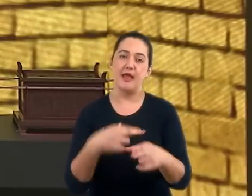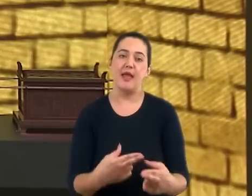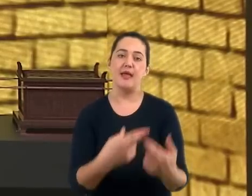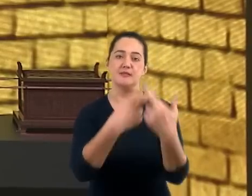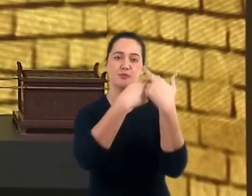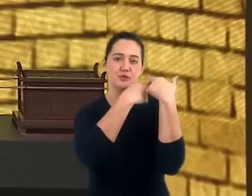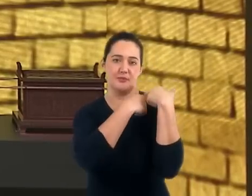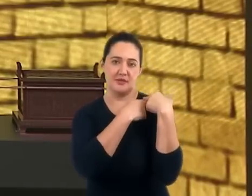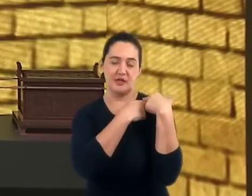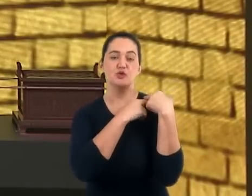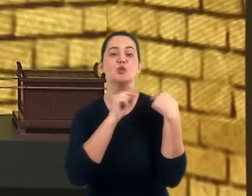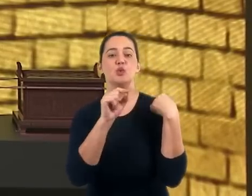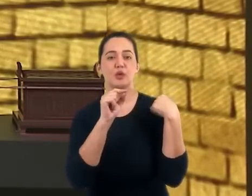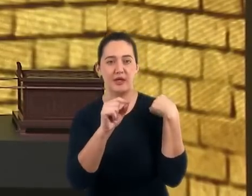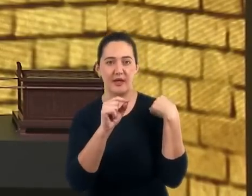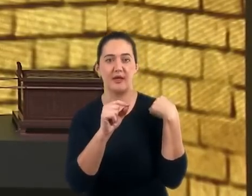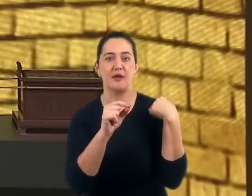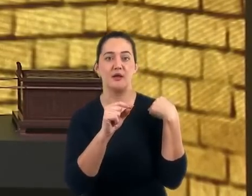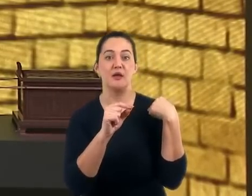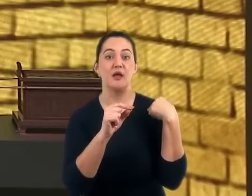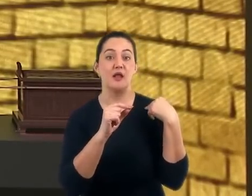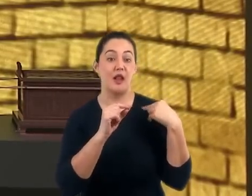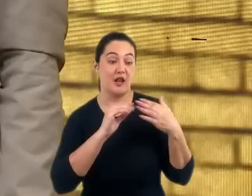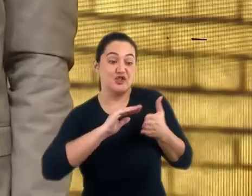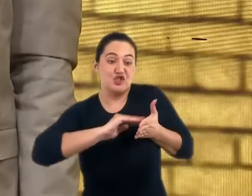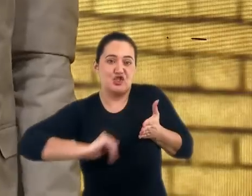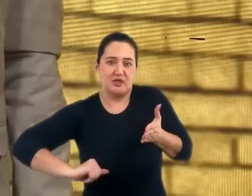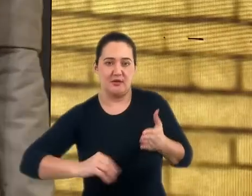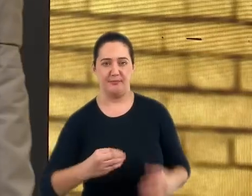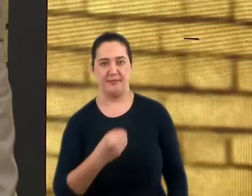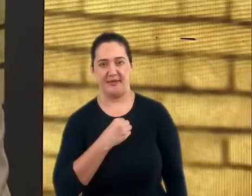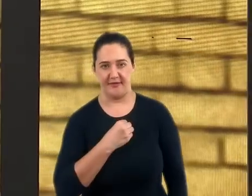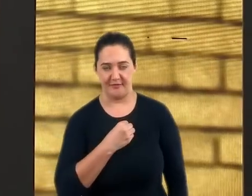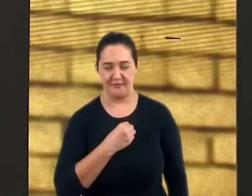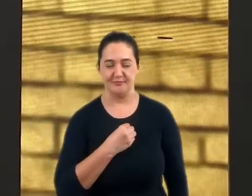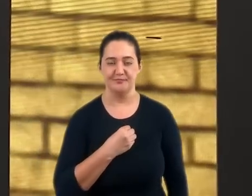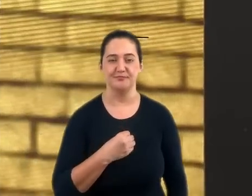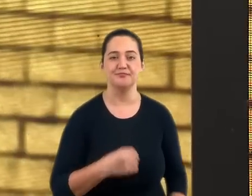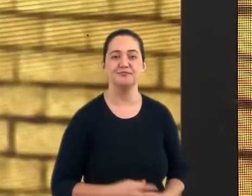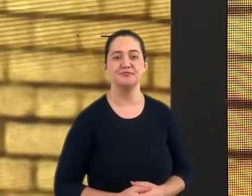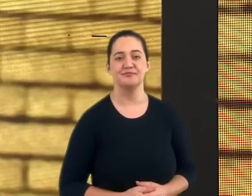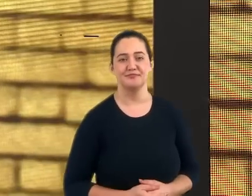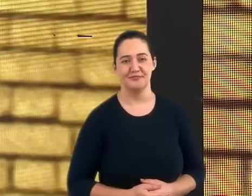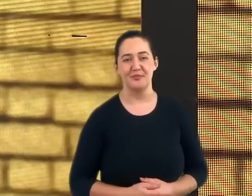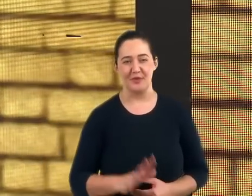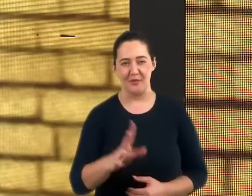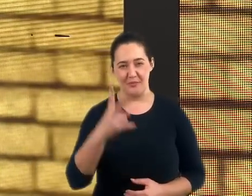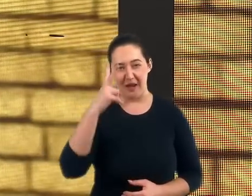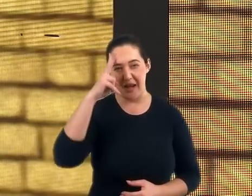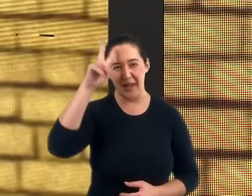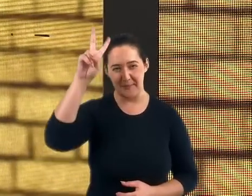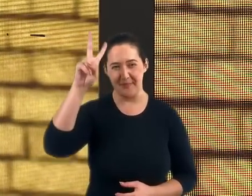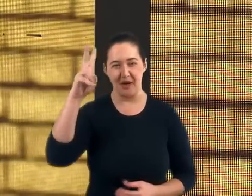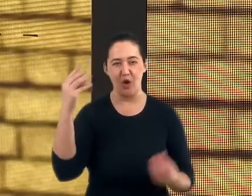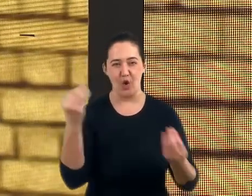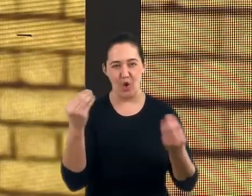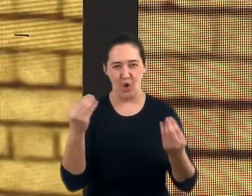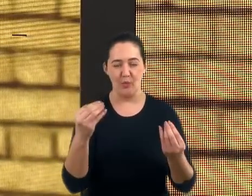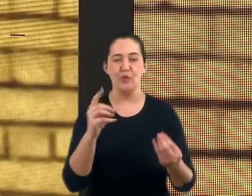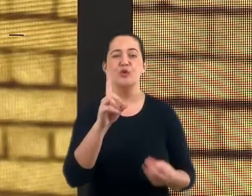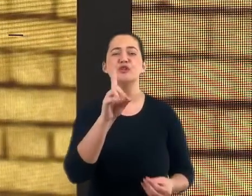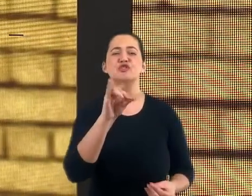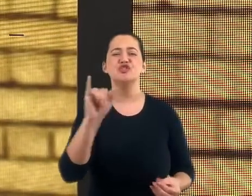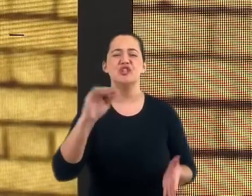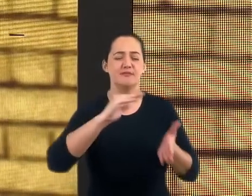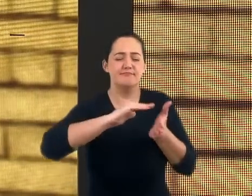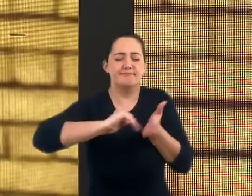de nos livrar dos nossos pecados. Para ilustrar isto, vamos novamente relembrar o ritual do dia da